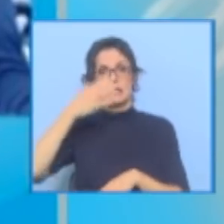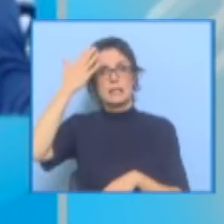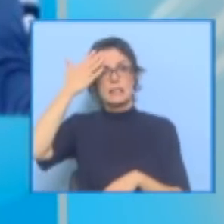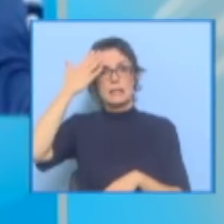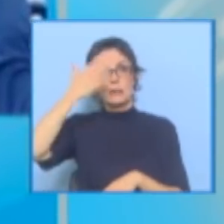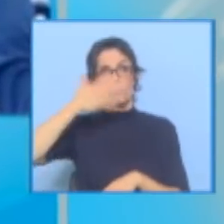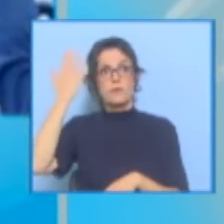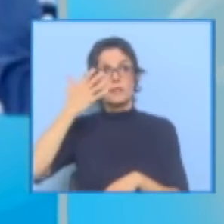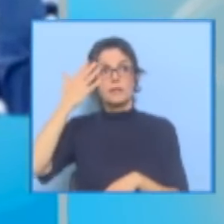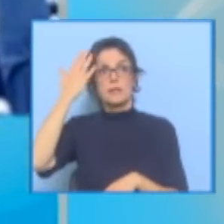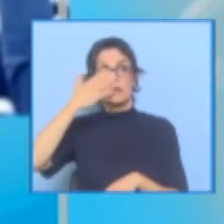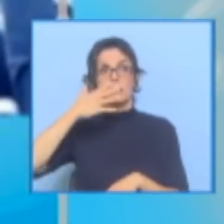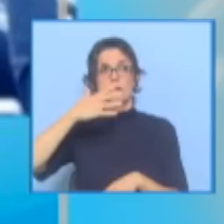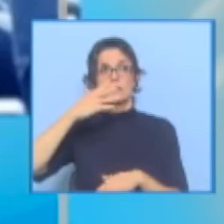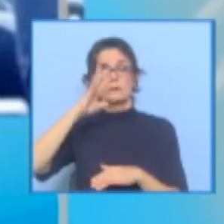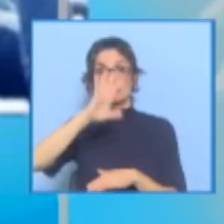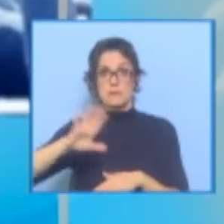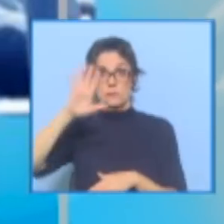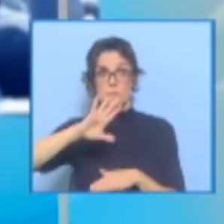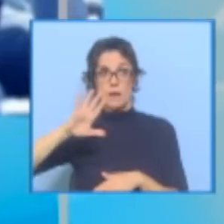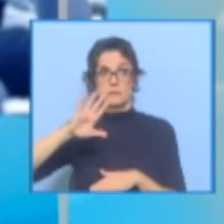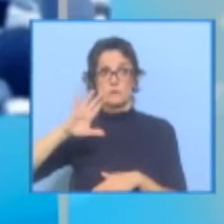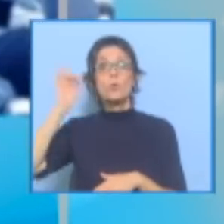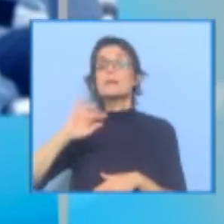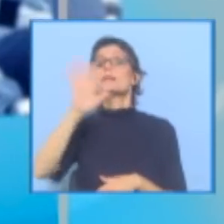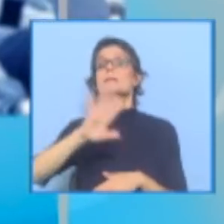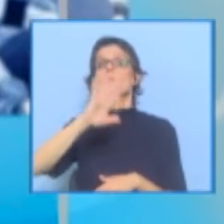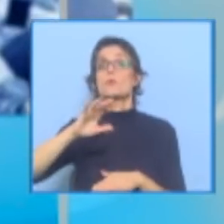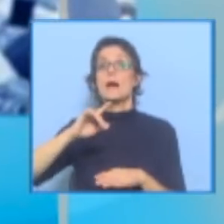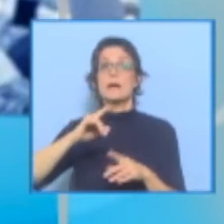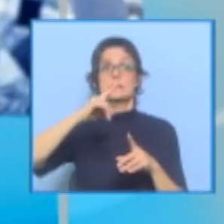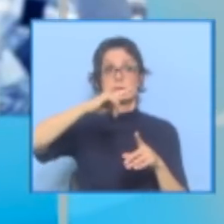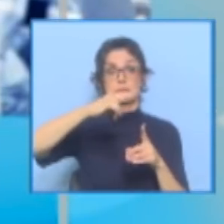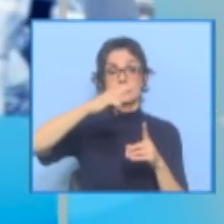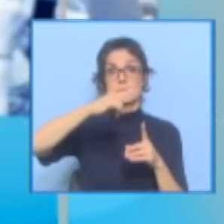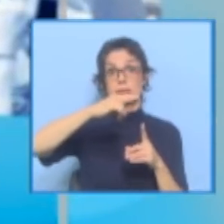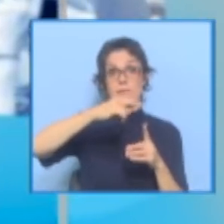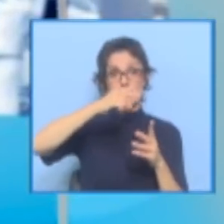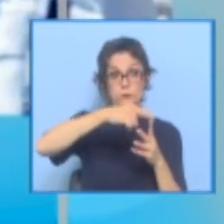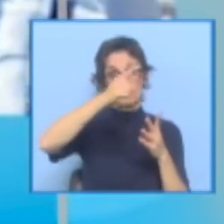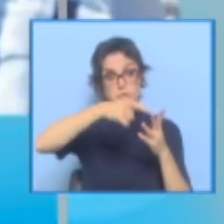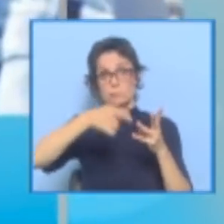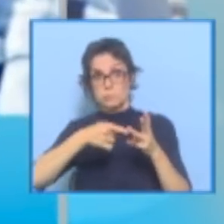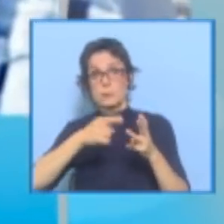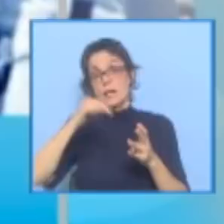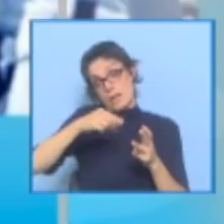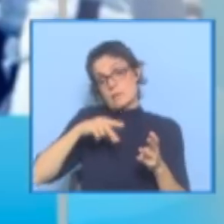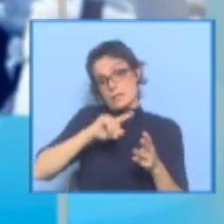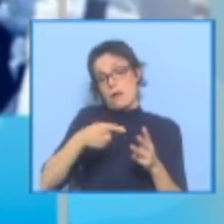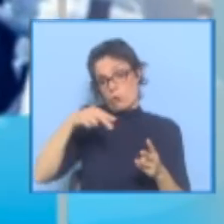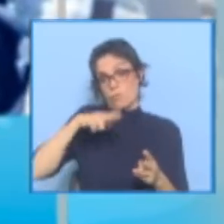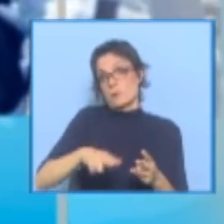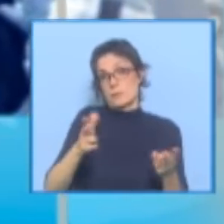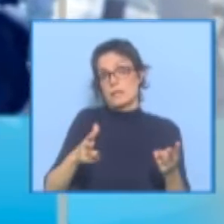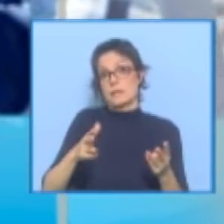Braga, um ano no Porto, um ano em Lisboa. E a rodar. E este ano, os 50 anos, calharam em Lisboa, que é bom, que é a sede também de faculdade.